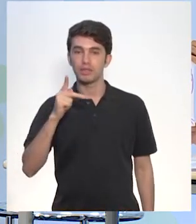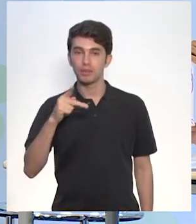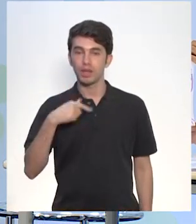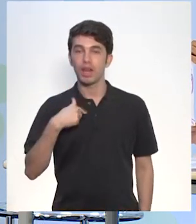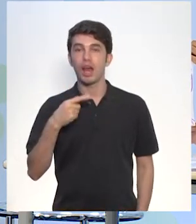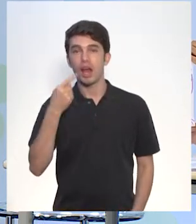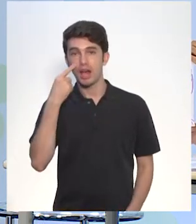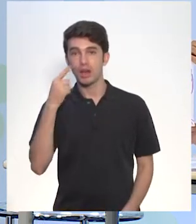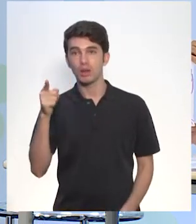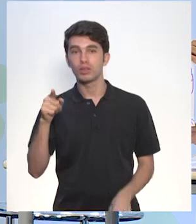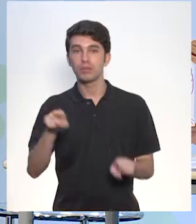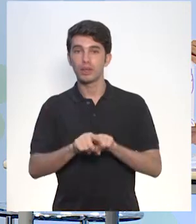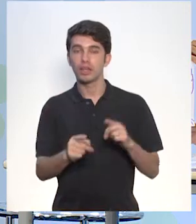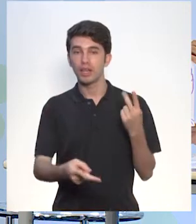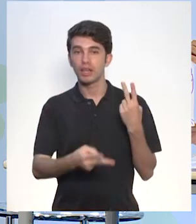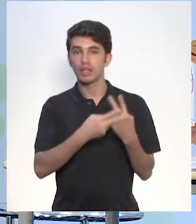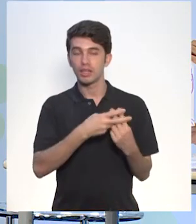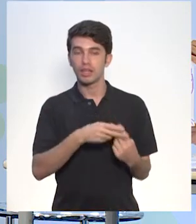hashtag